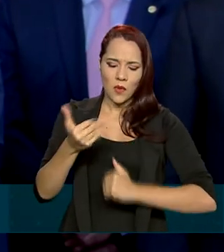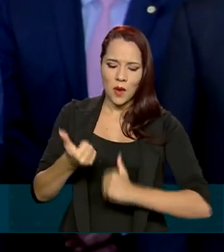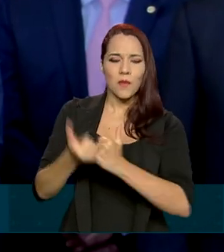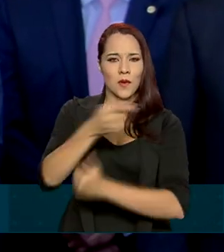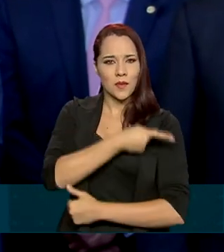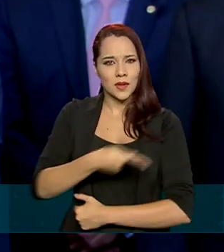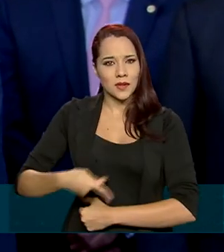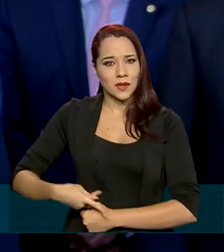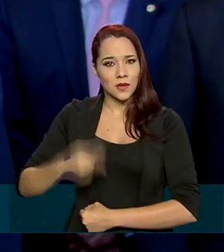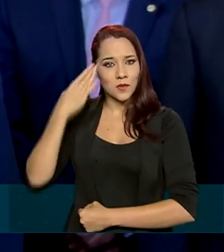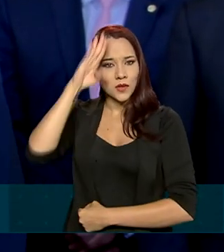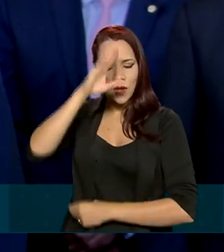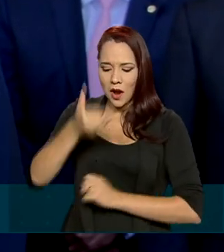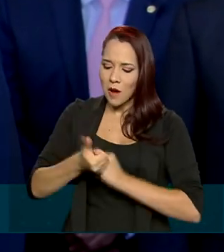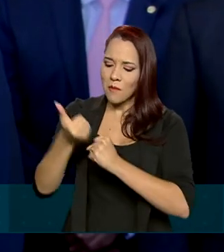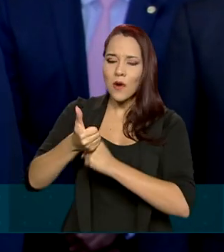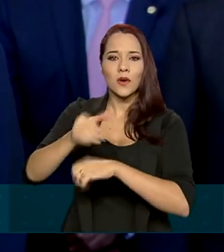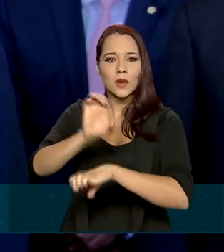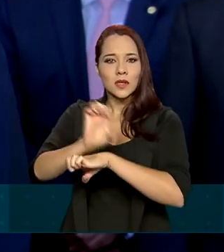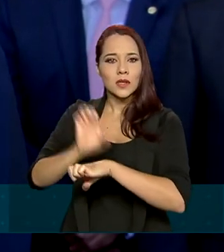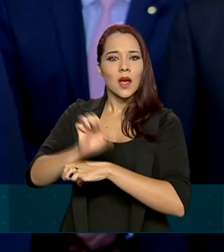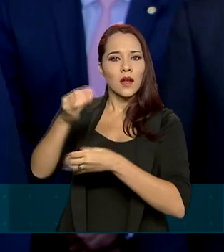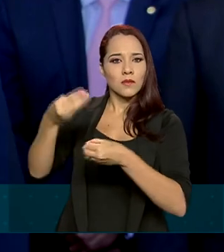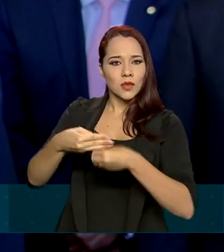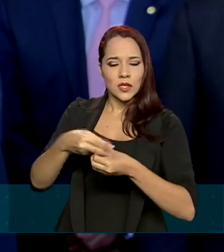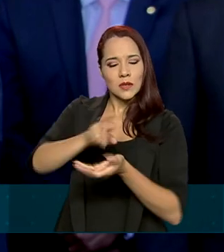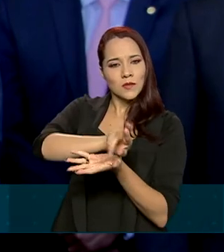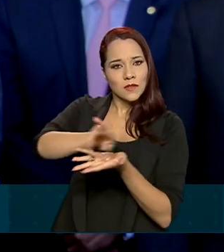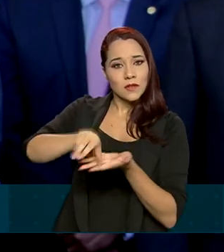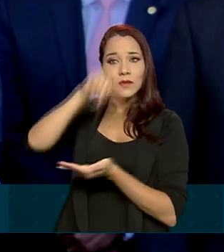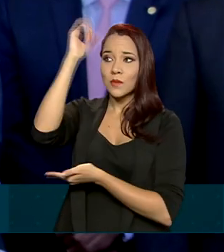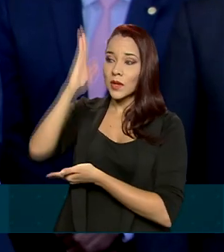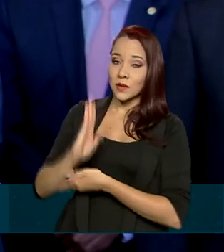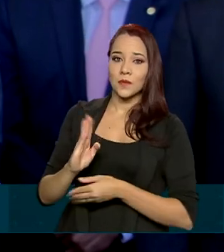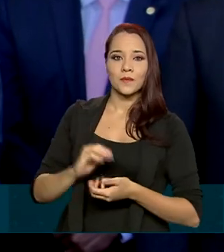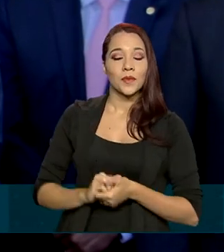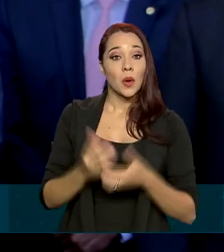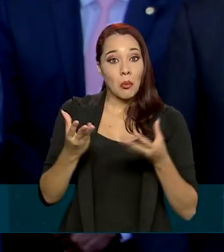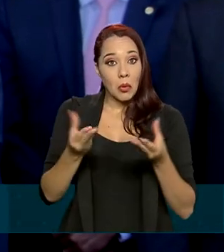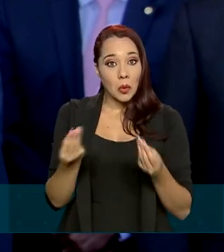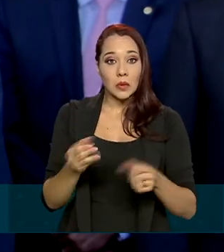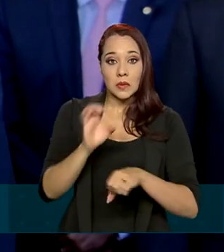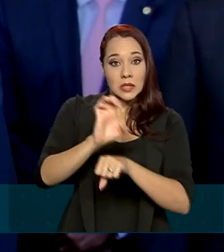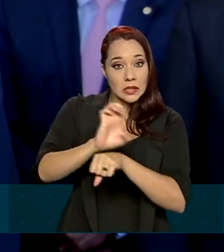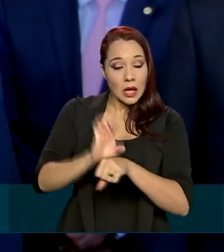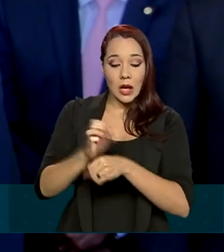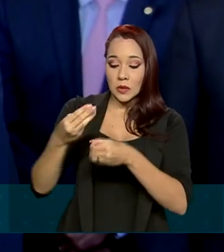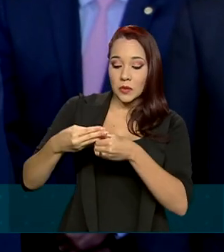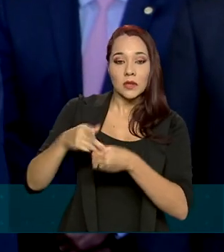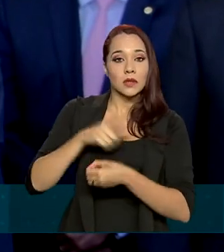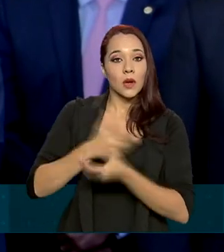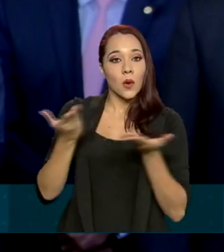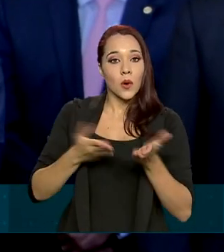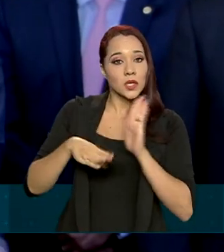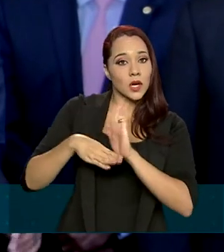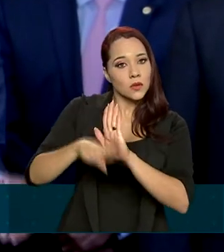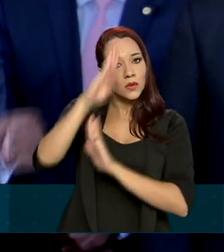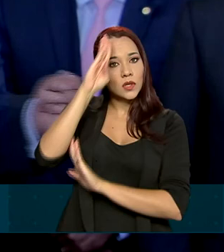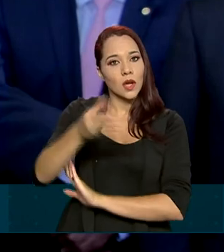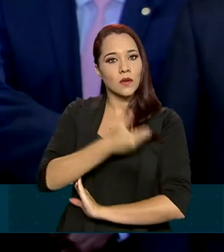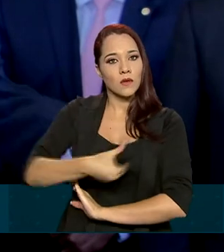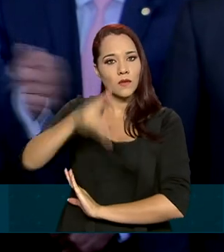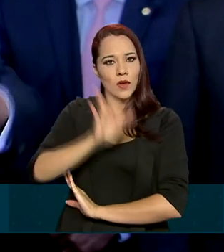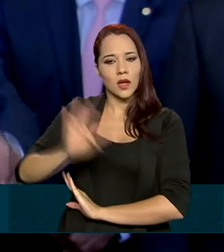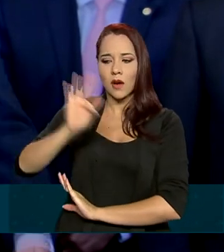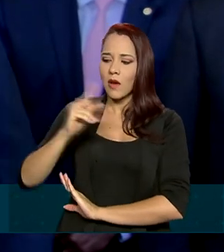aos estados e municípios. Muitos estados e municípios brasileiros têm hoje, em ajuda direta do governo federal, um valor